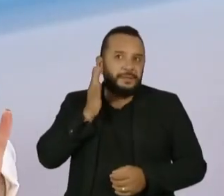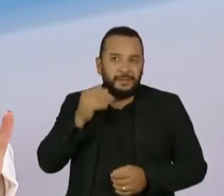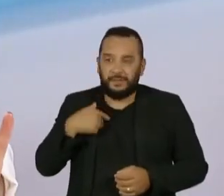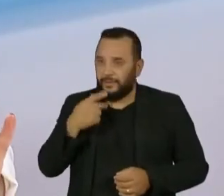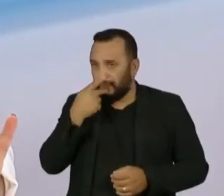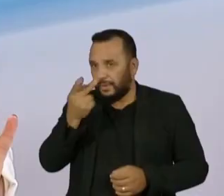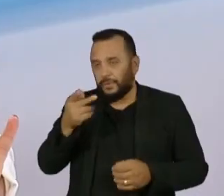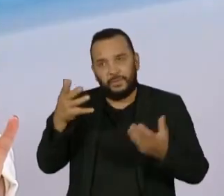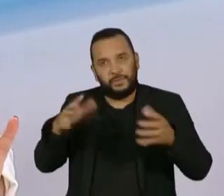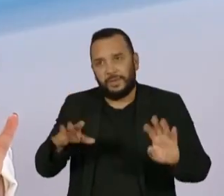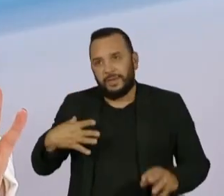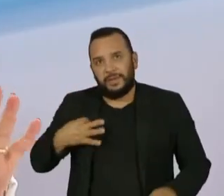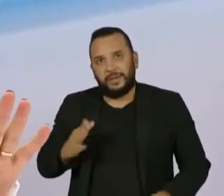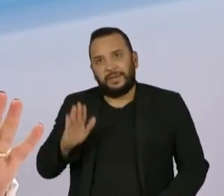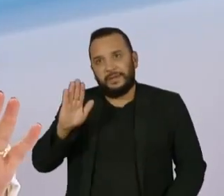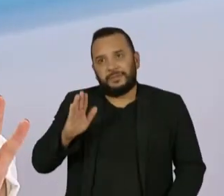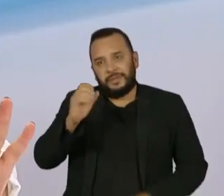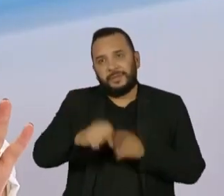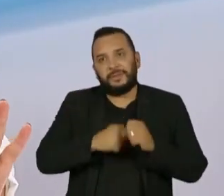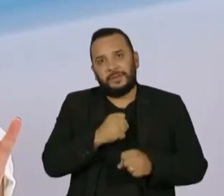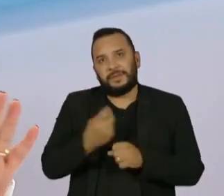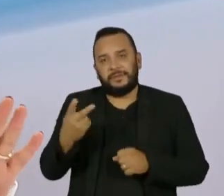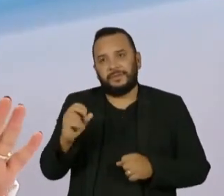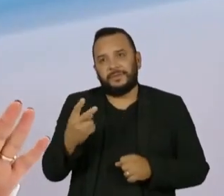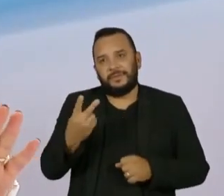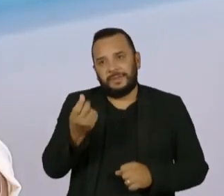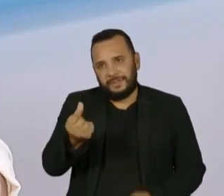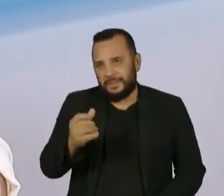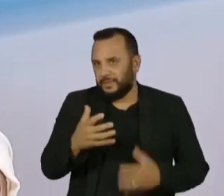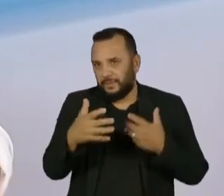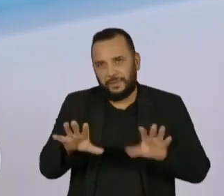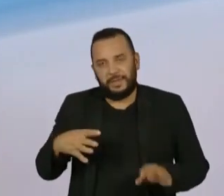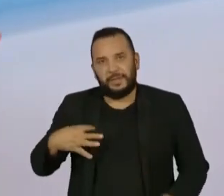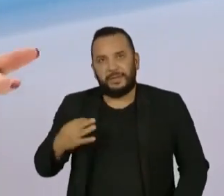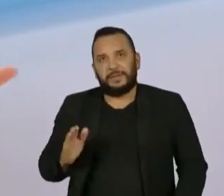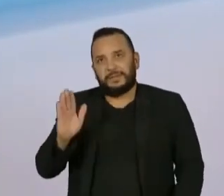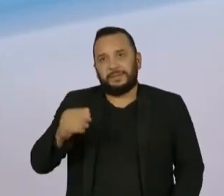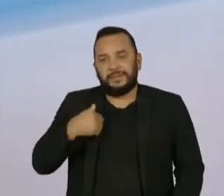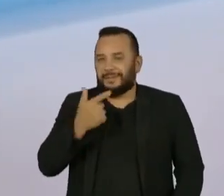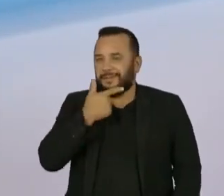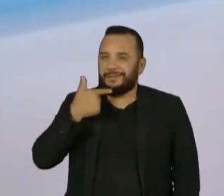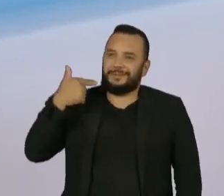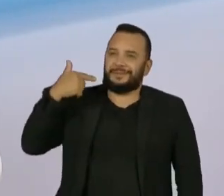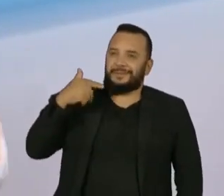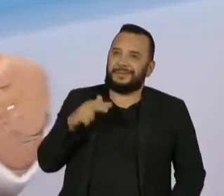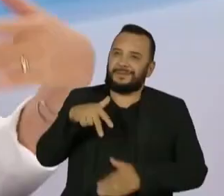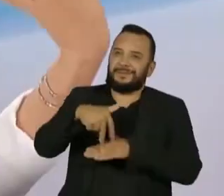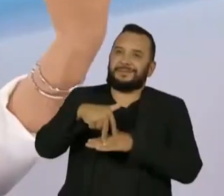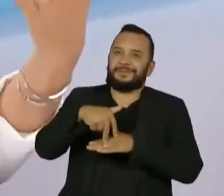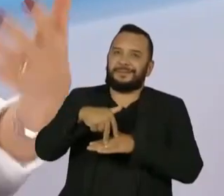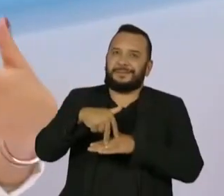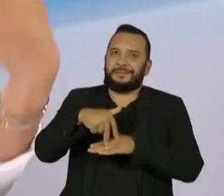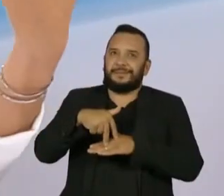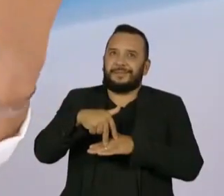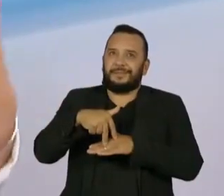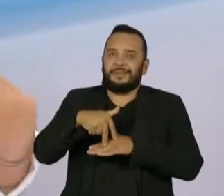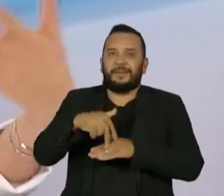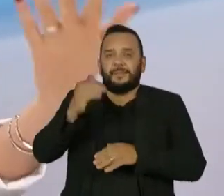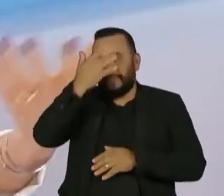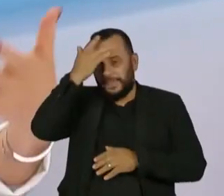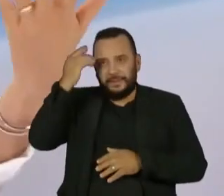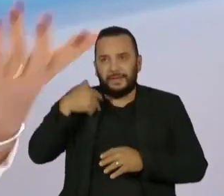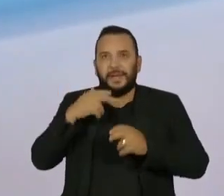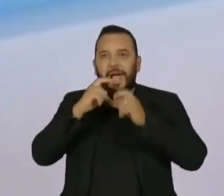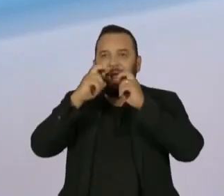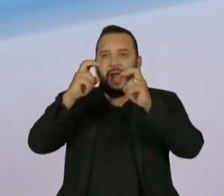que não quer ser candidato em 26 ao Planalto, né? Mas sorridente ali no palco, com gritos da